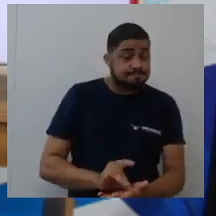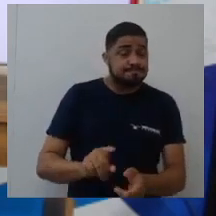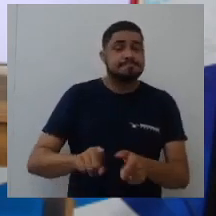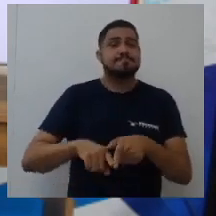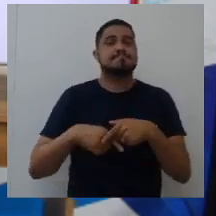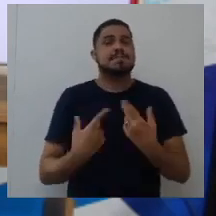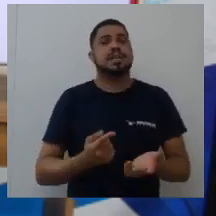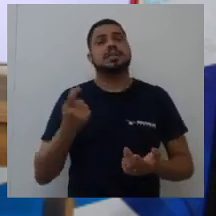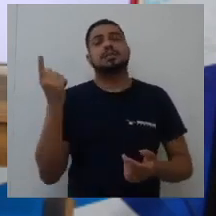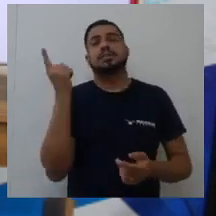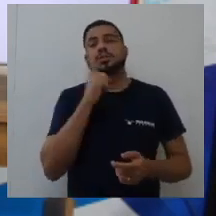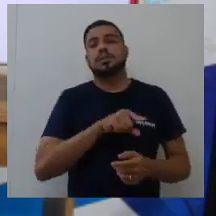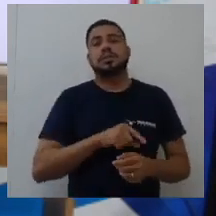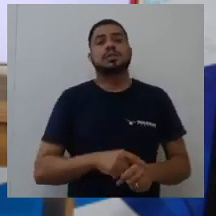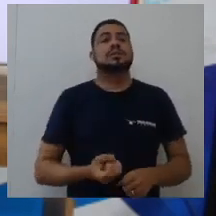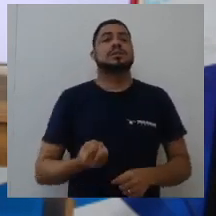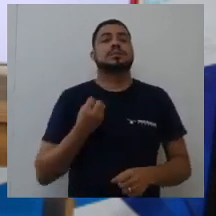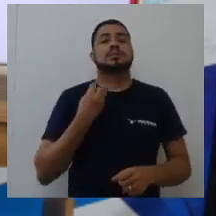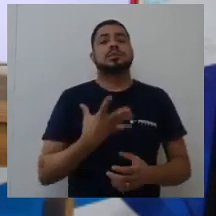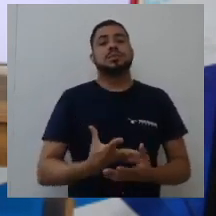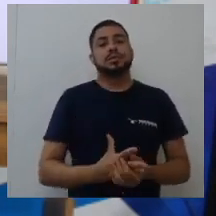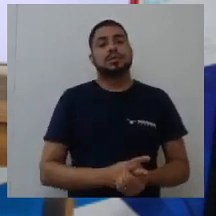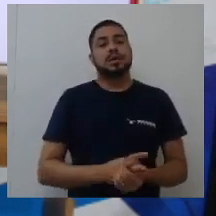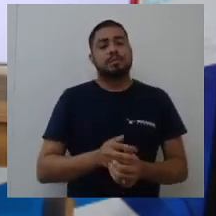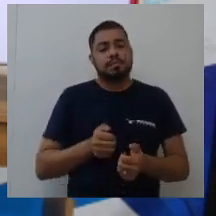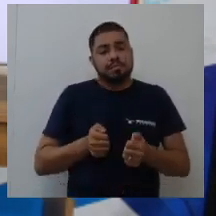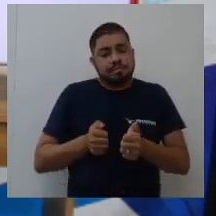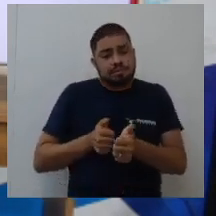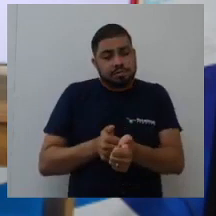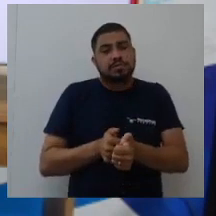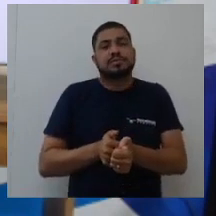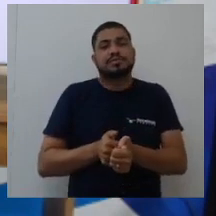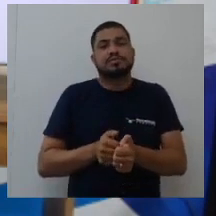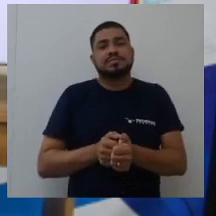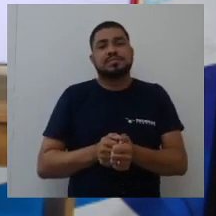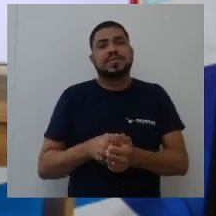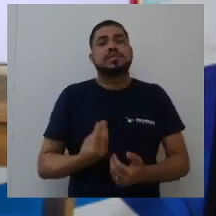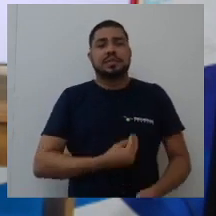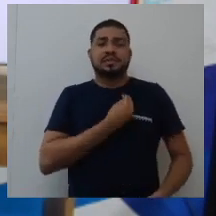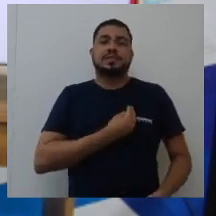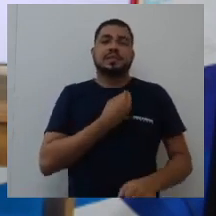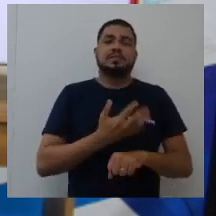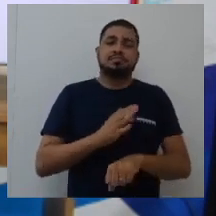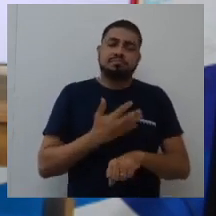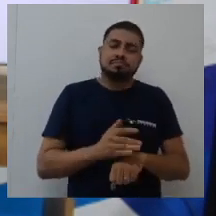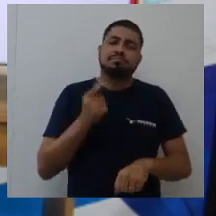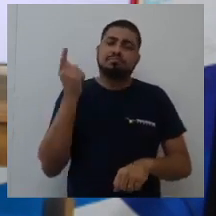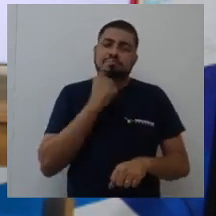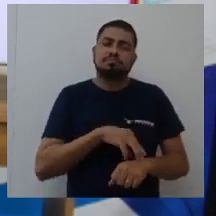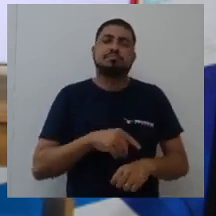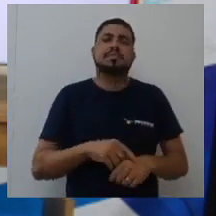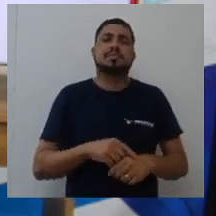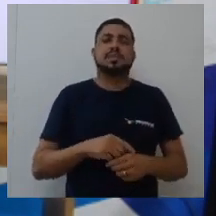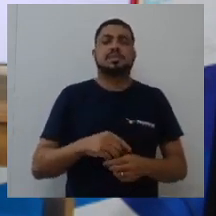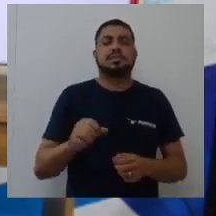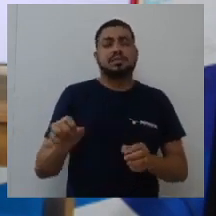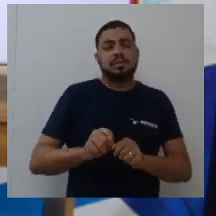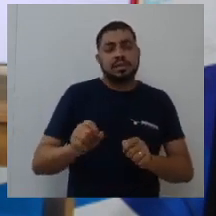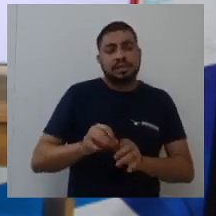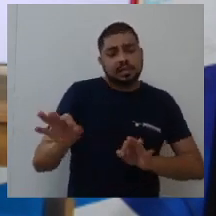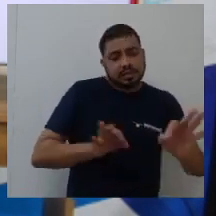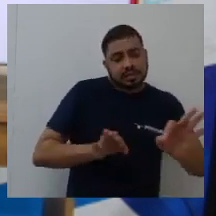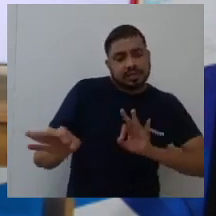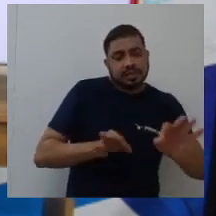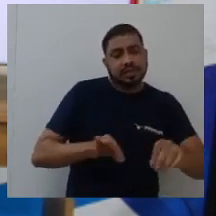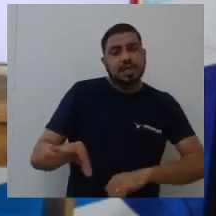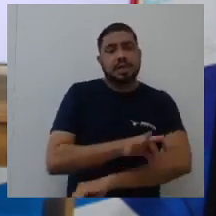então conseguimos uma boa aproximação. E aí, na vida prática, conseguimos então fazer as medições